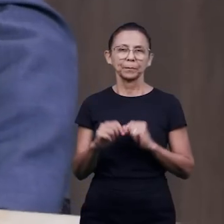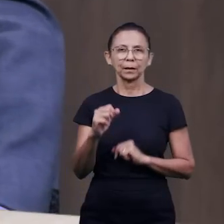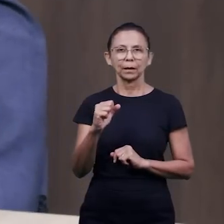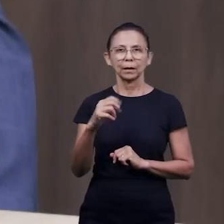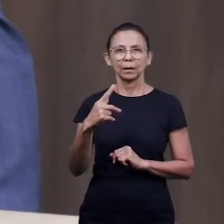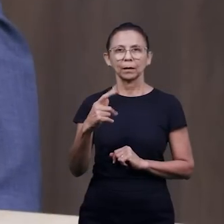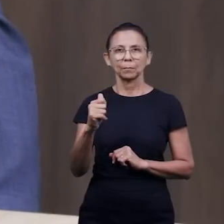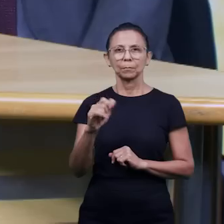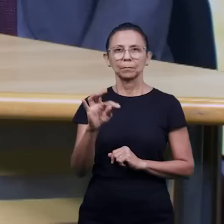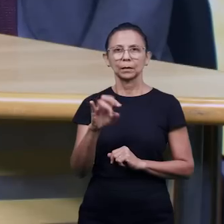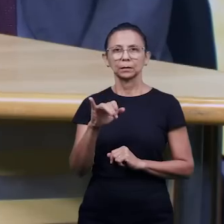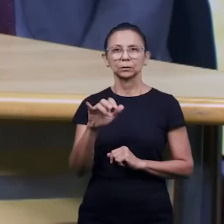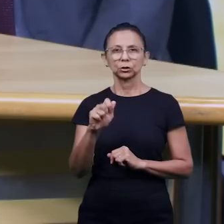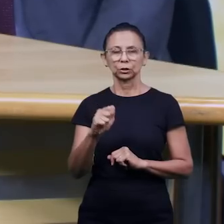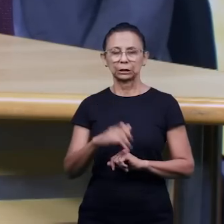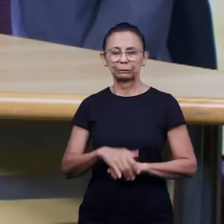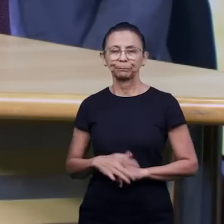assim,